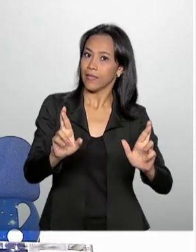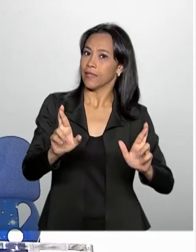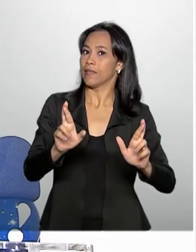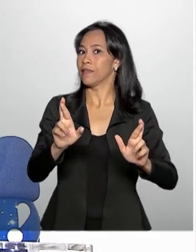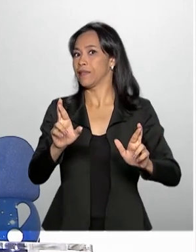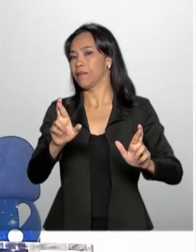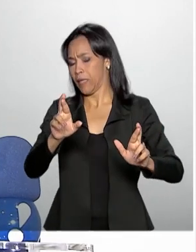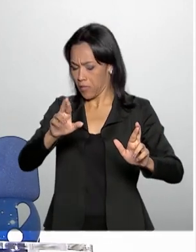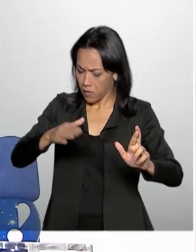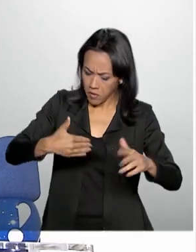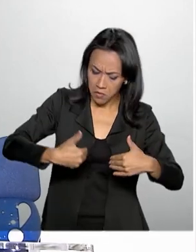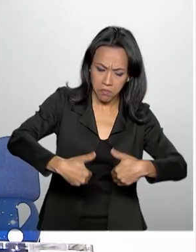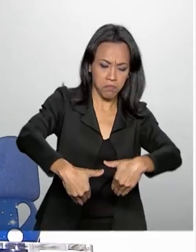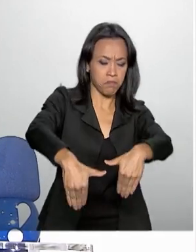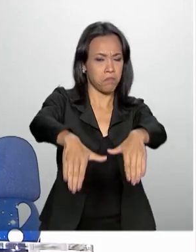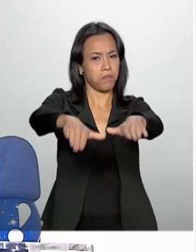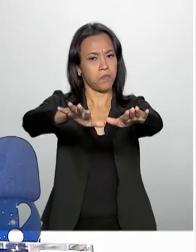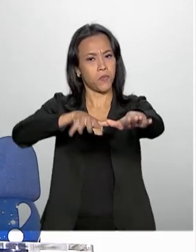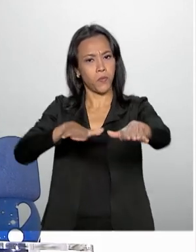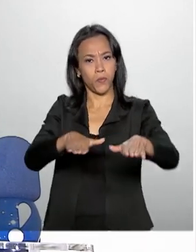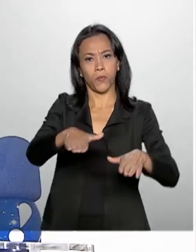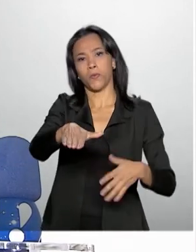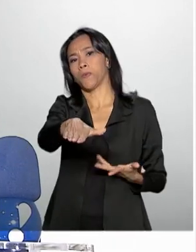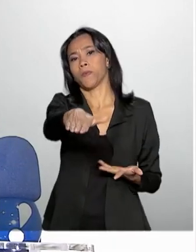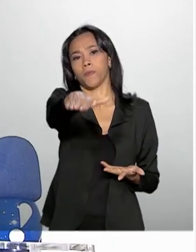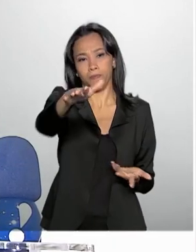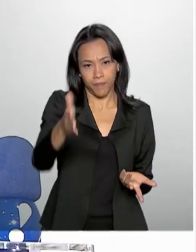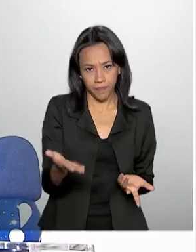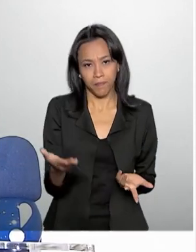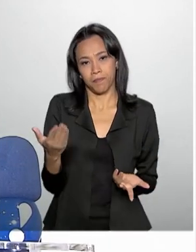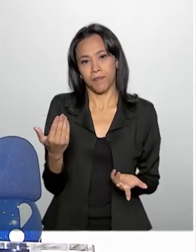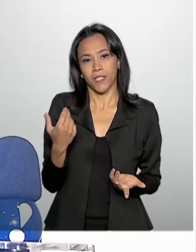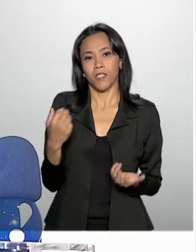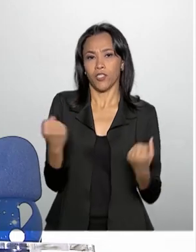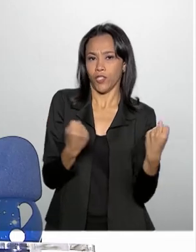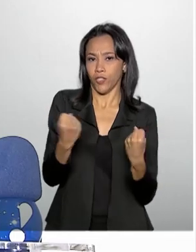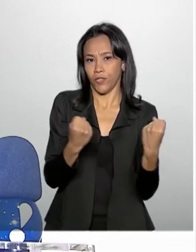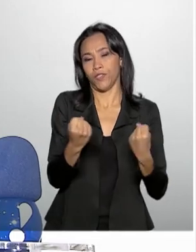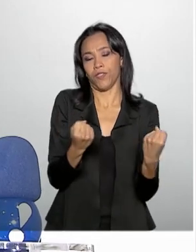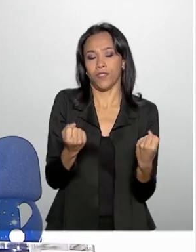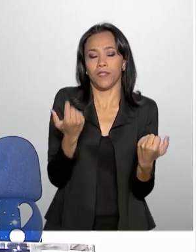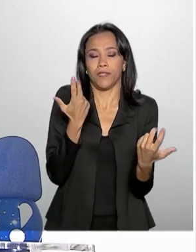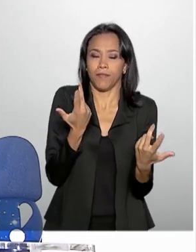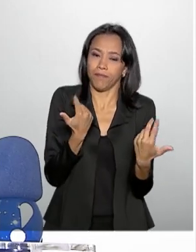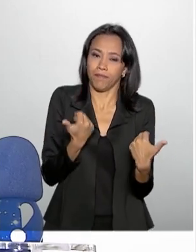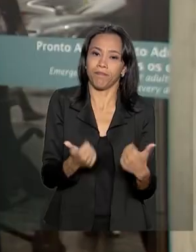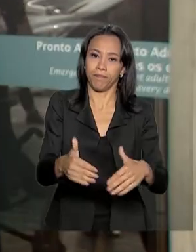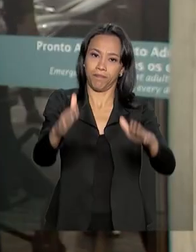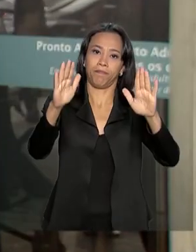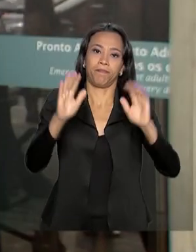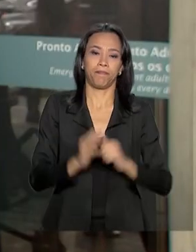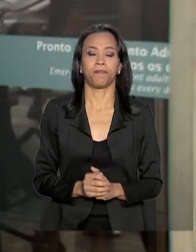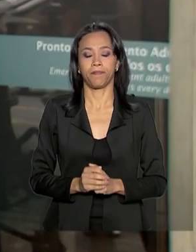ele ele possa tranquilamente obter a possibilidade de dirigir este carro à velocidade cruzeiro